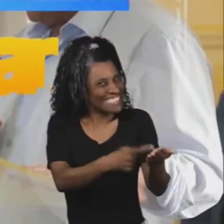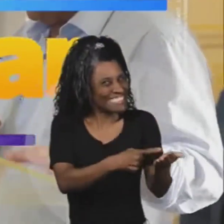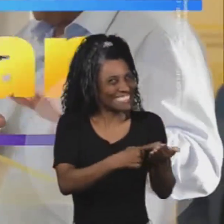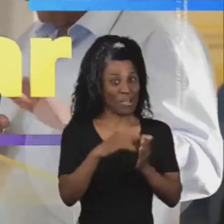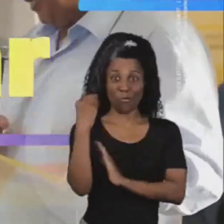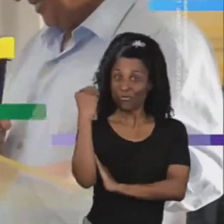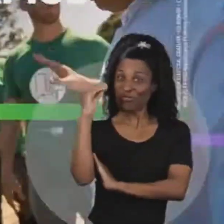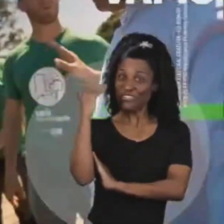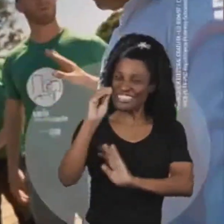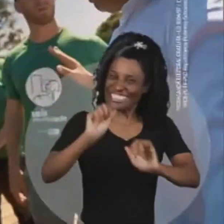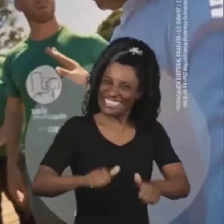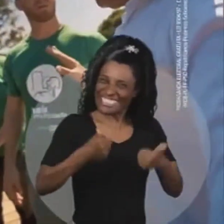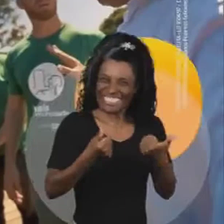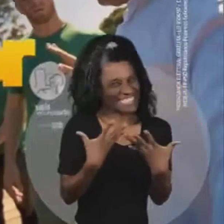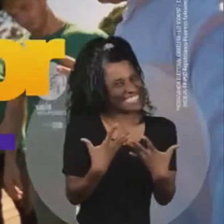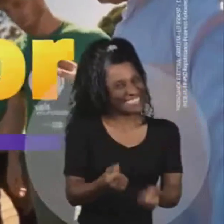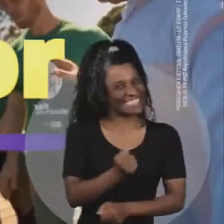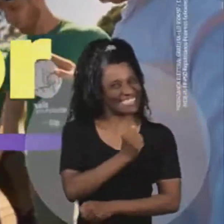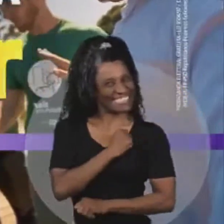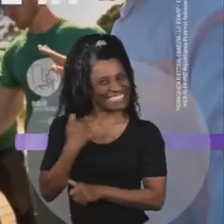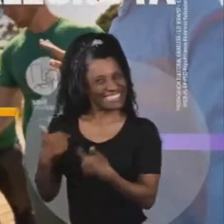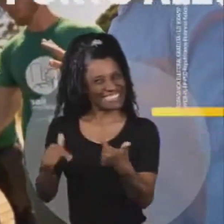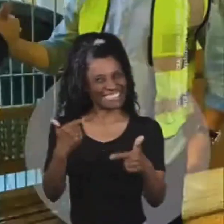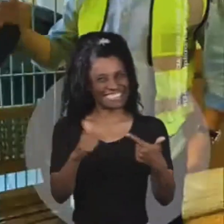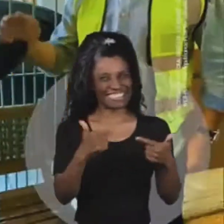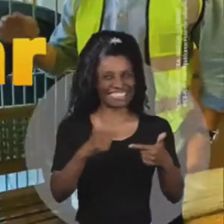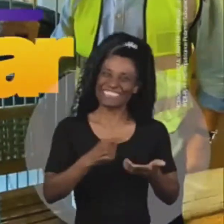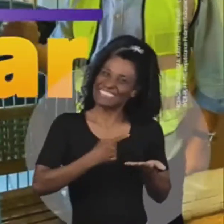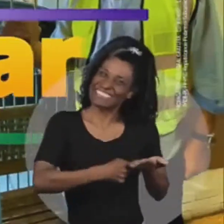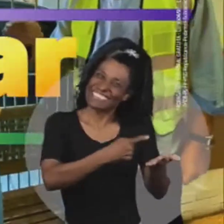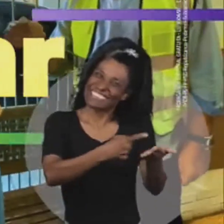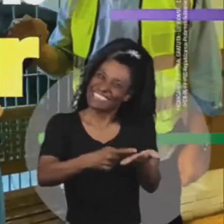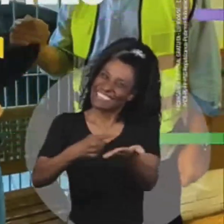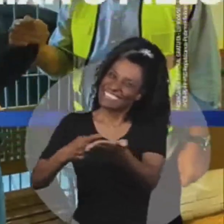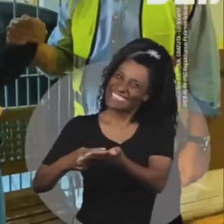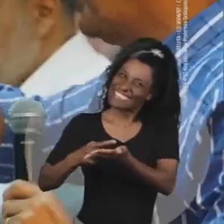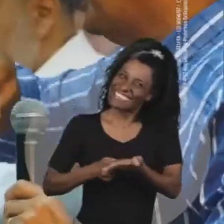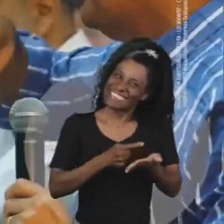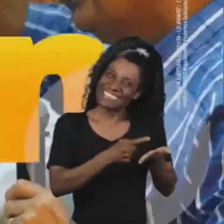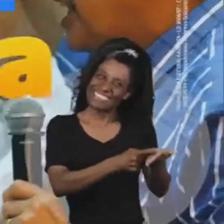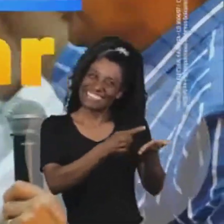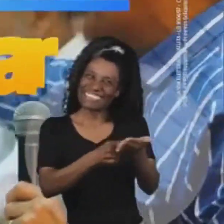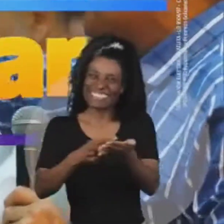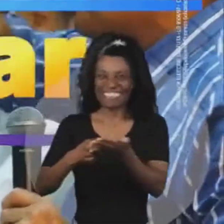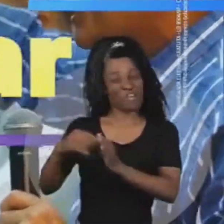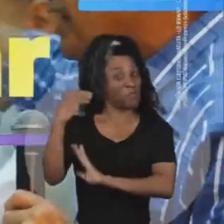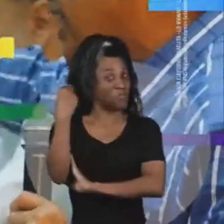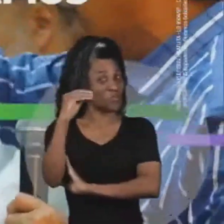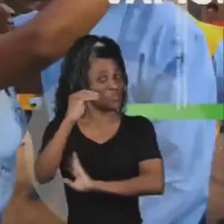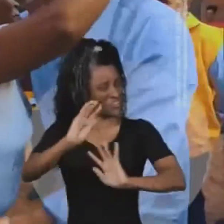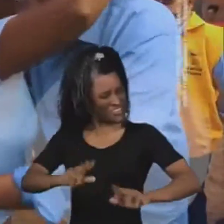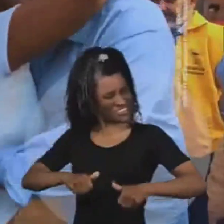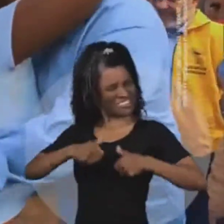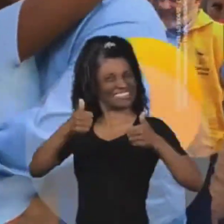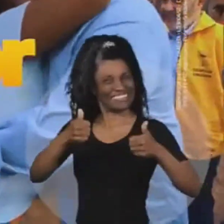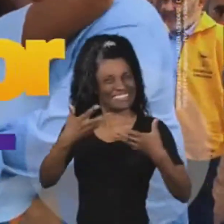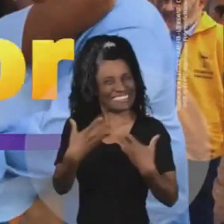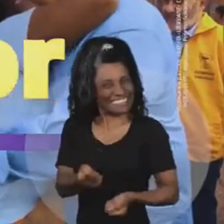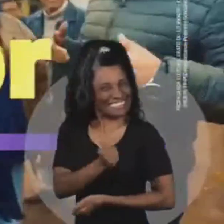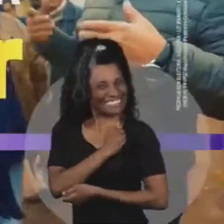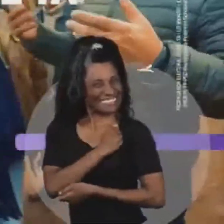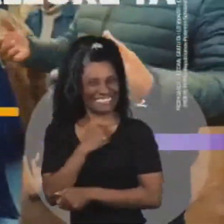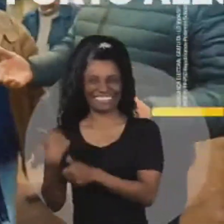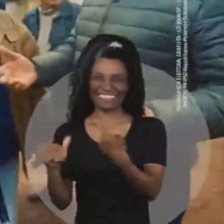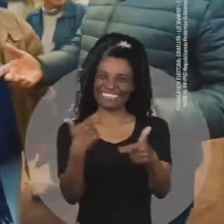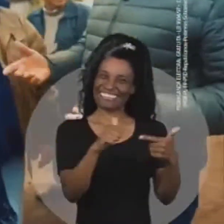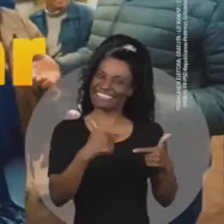Vamos combinar, Porto Alegre tá melhor, deixa o Melo trabalhar. Vamos combinar, Porto Alegre